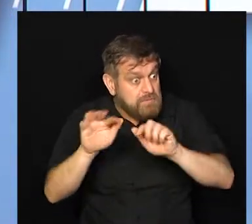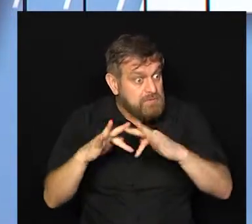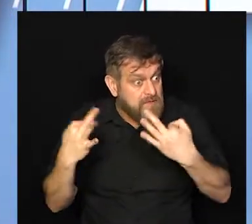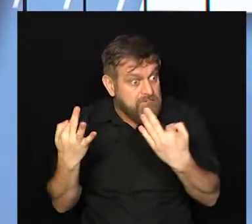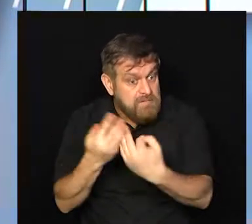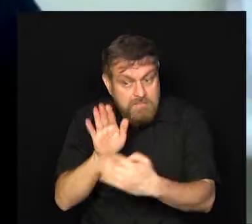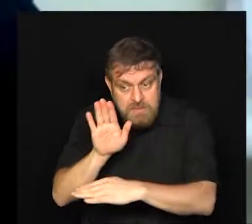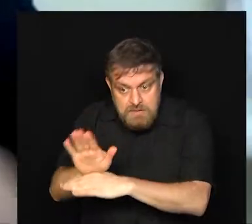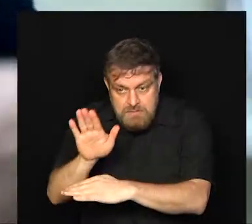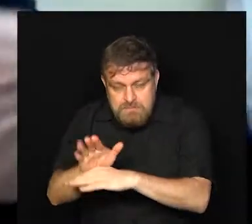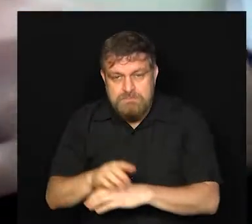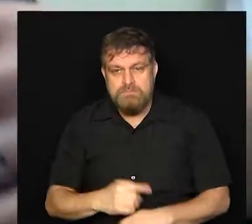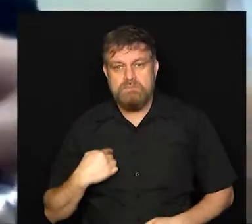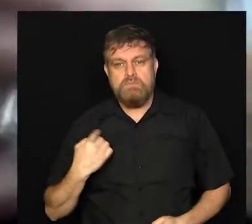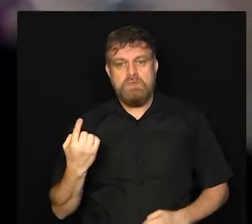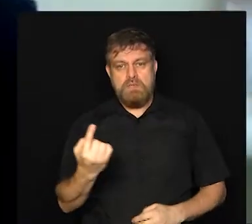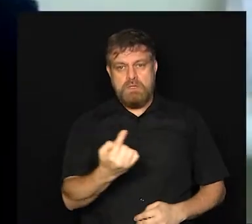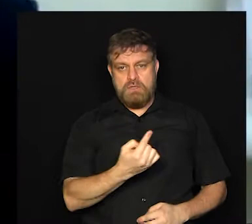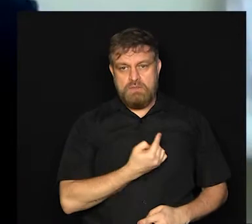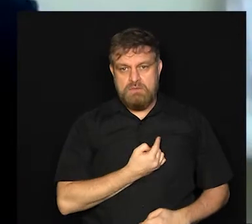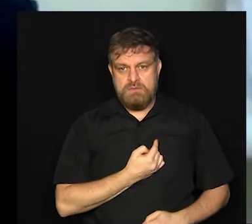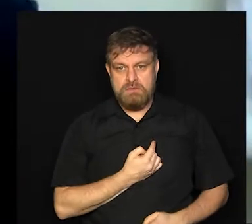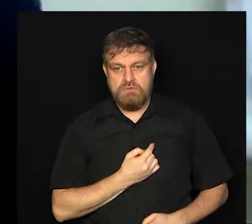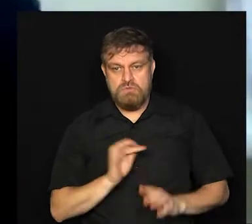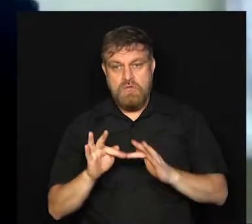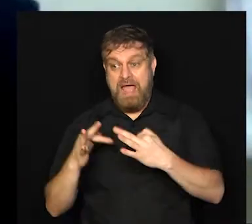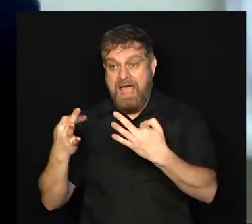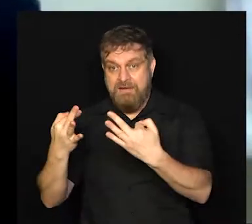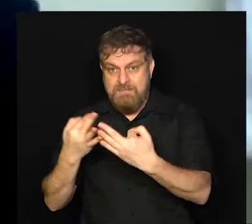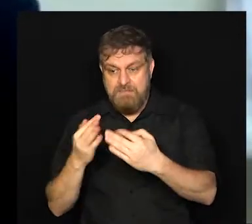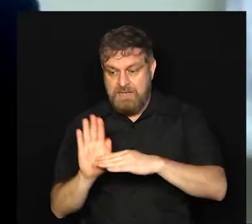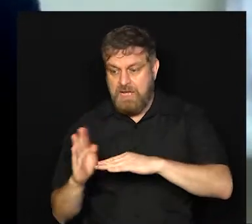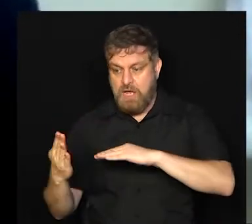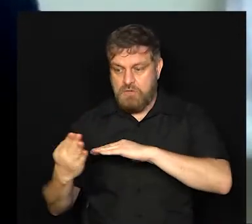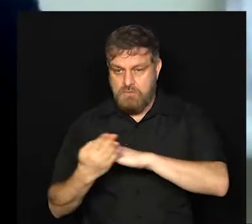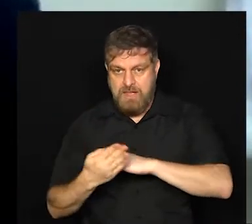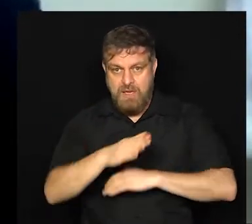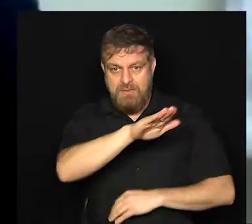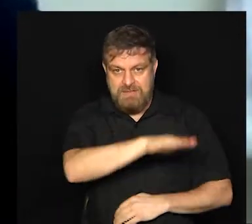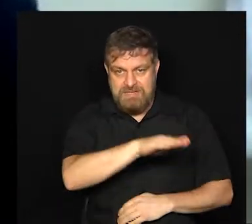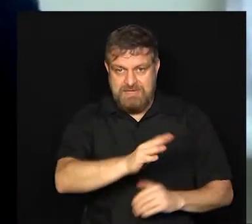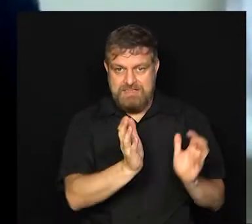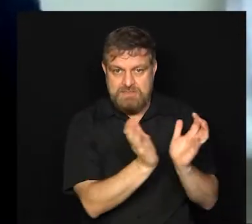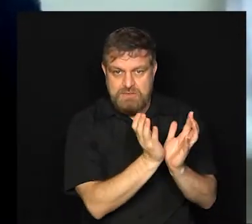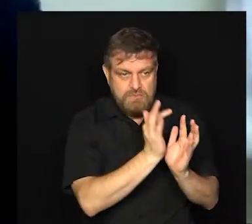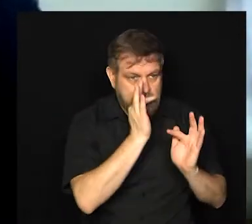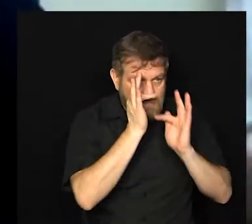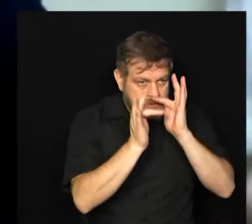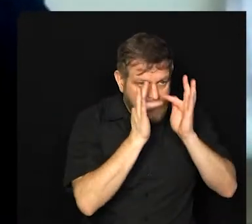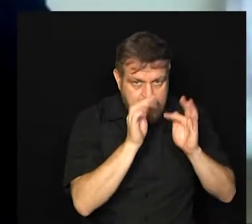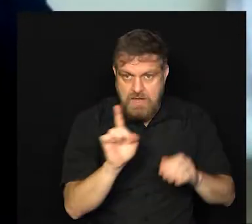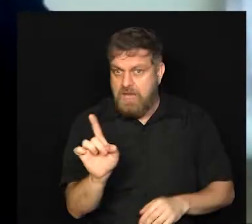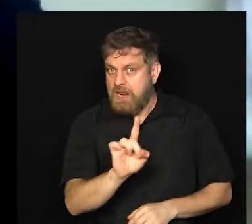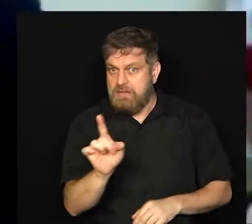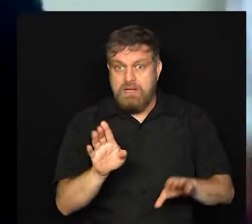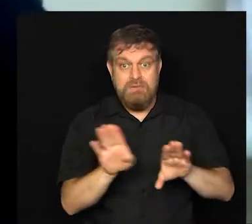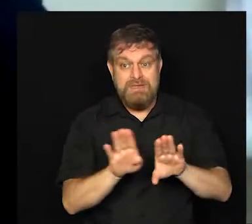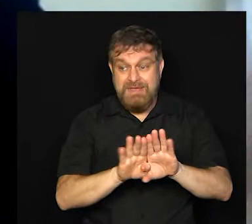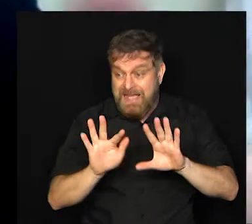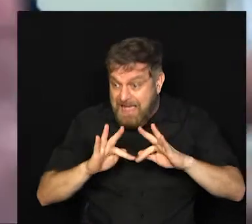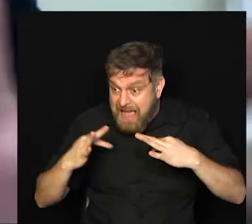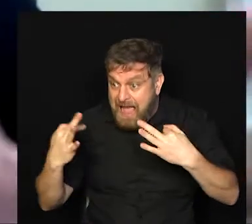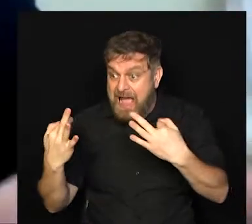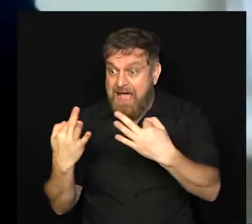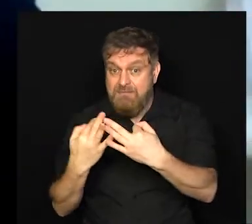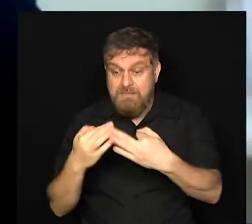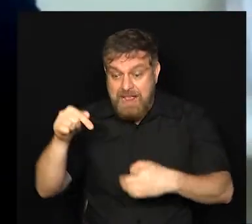isso? E nós passamos a atender não somente as famílias das crianças atendidas pela entidade, mas as